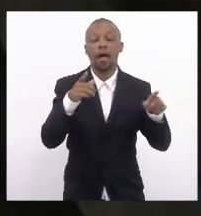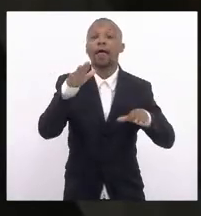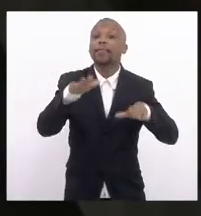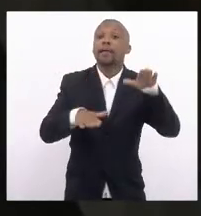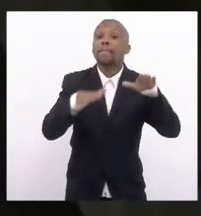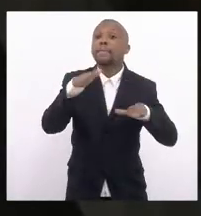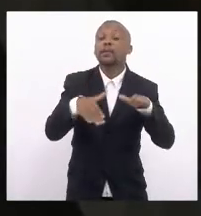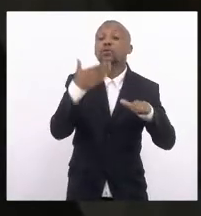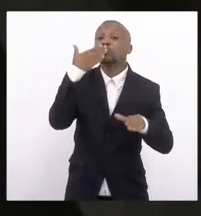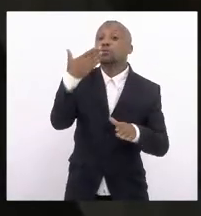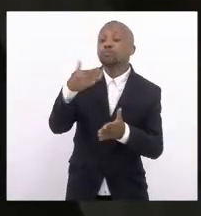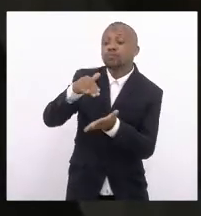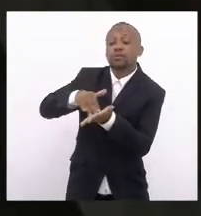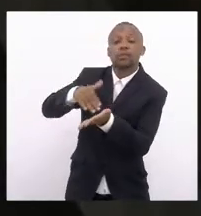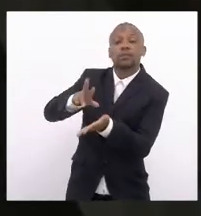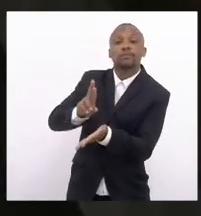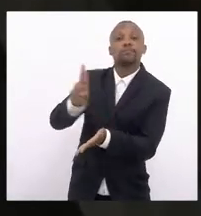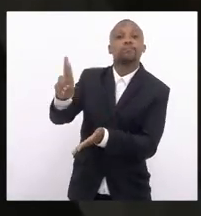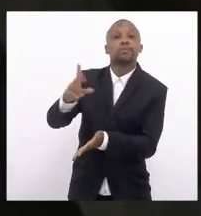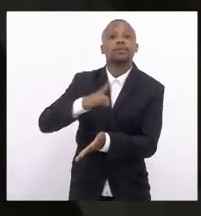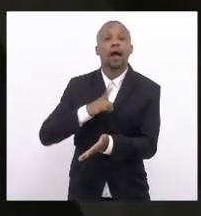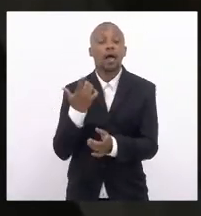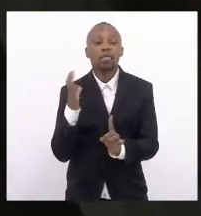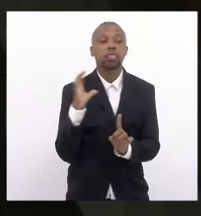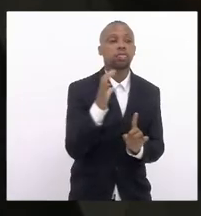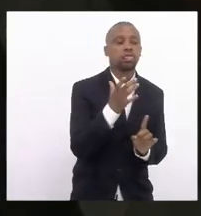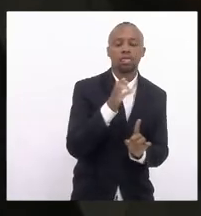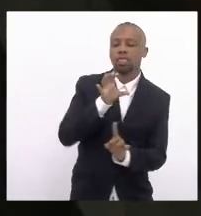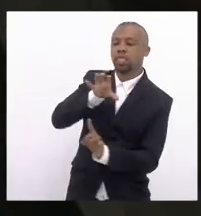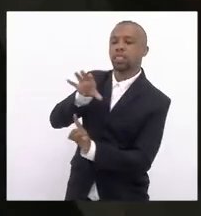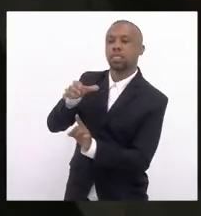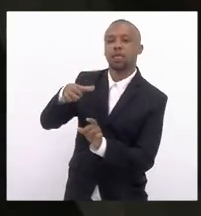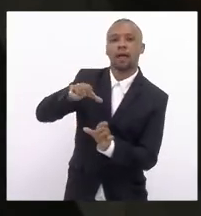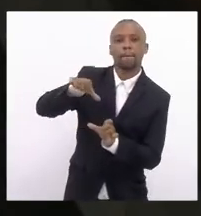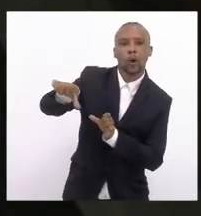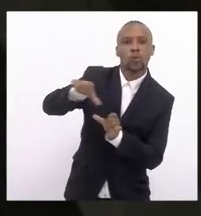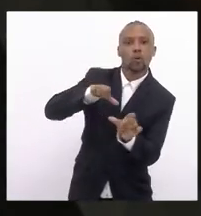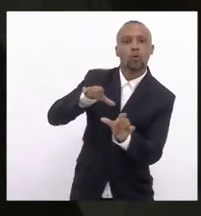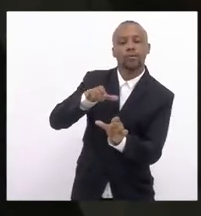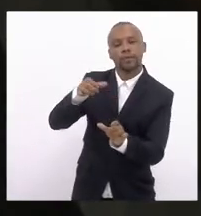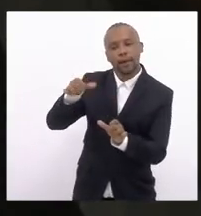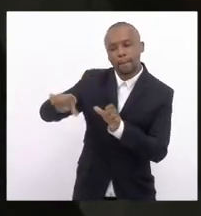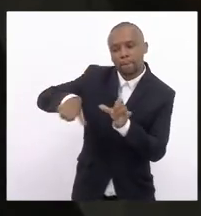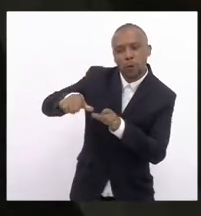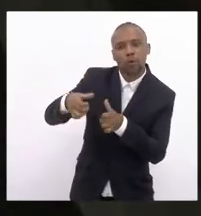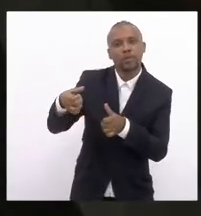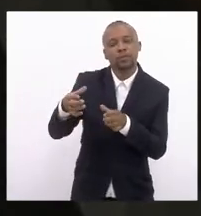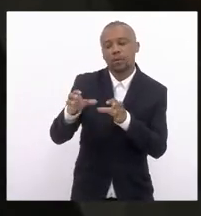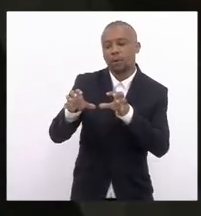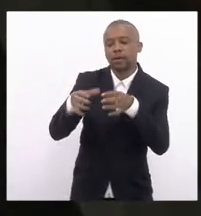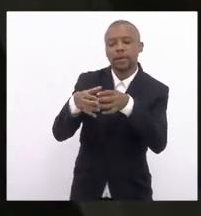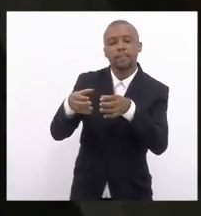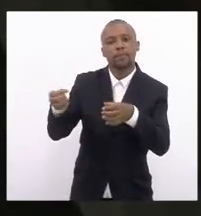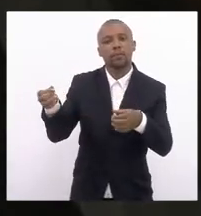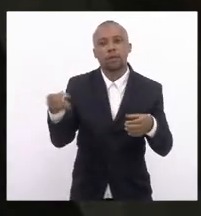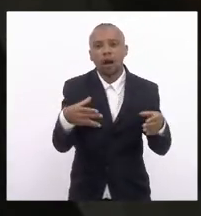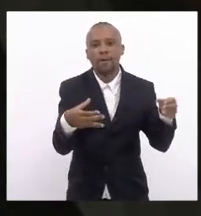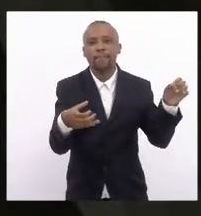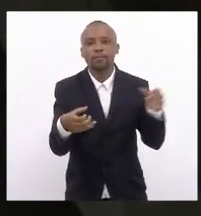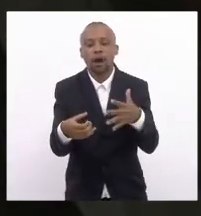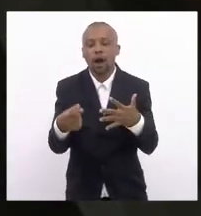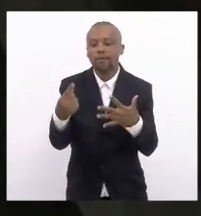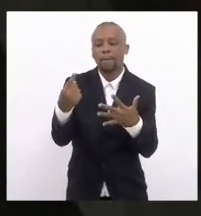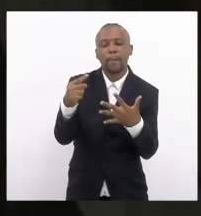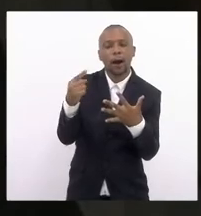secretário ou da secretária de plantão, que aí chega com uma nova equipe, com novas prioridades, com um novo